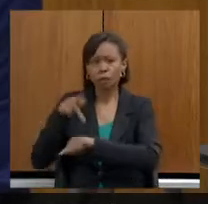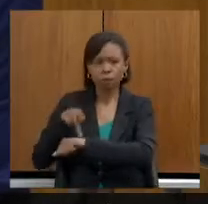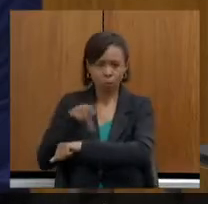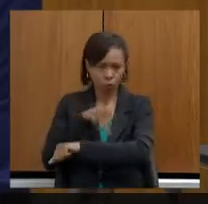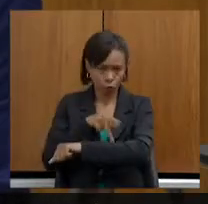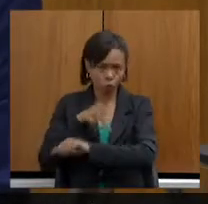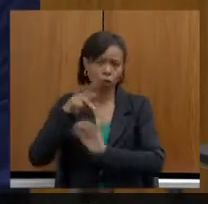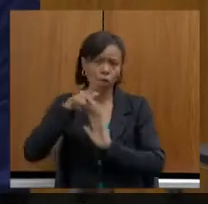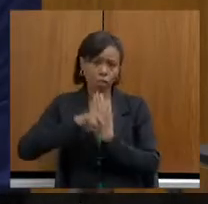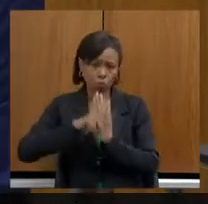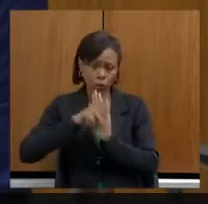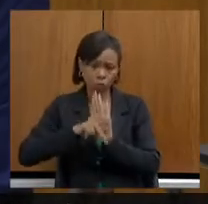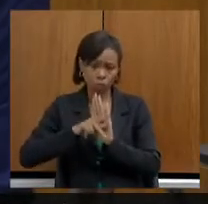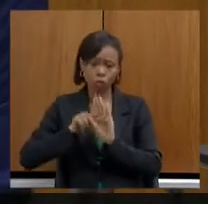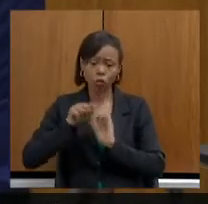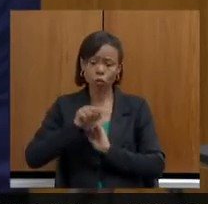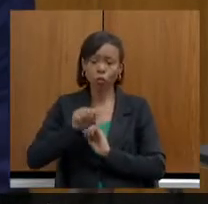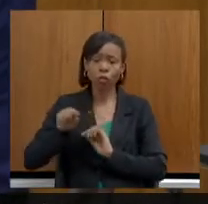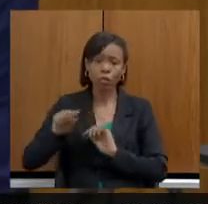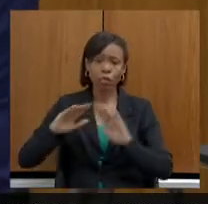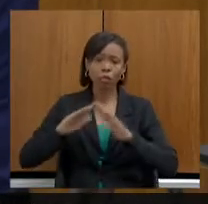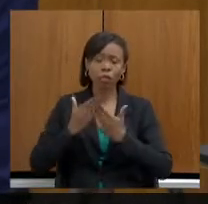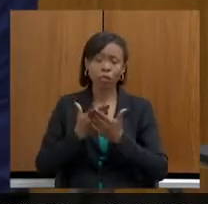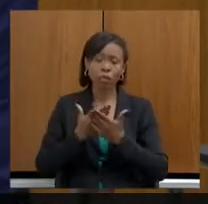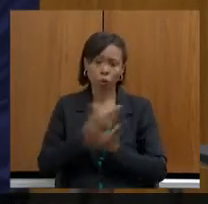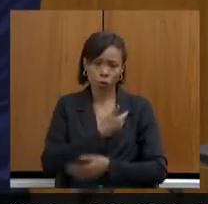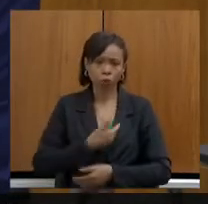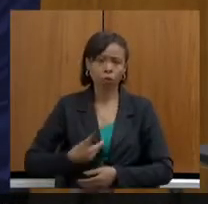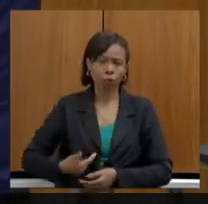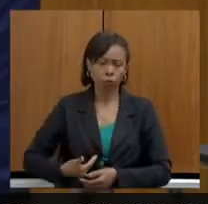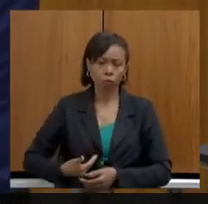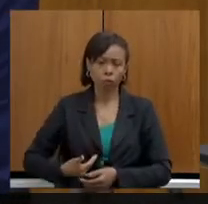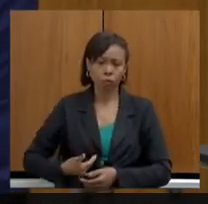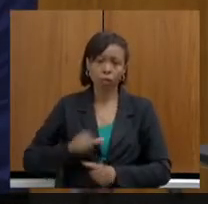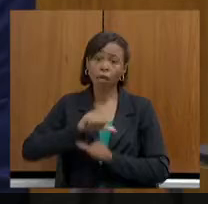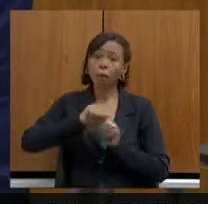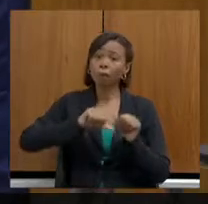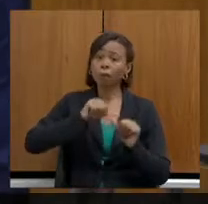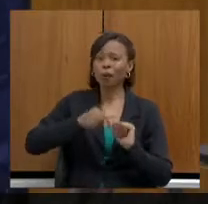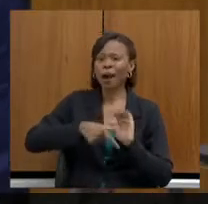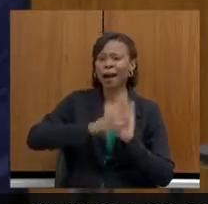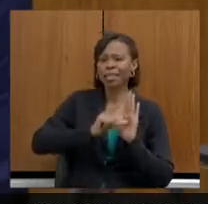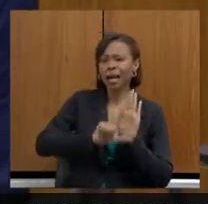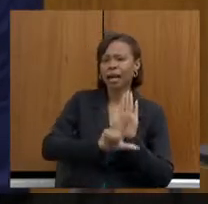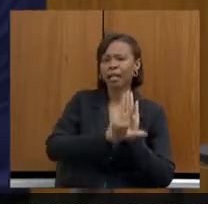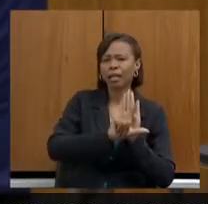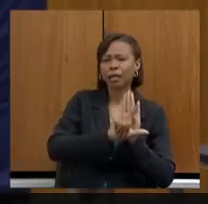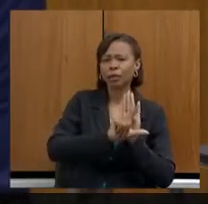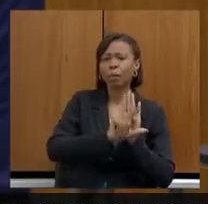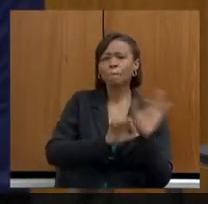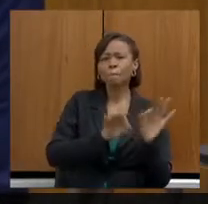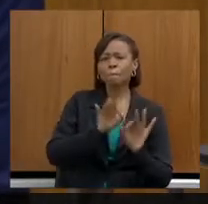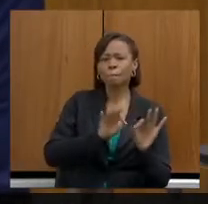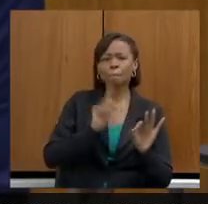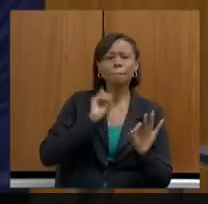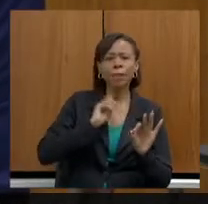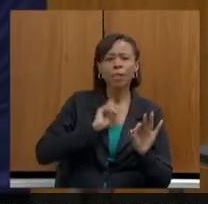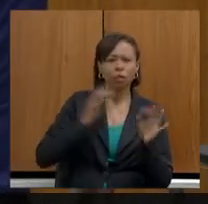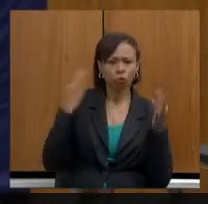nas nas escolas da rede pública estadual e que alterou a lei que dispõe sobre o plano Mineiro de turismo